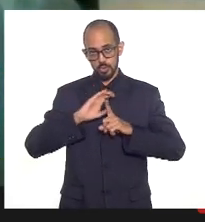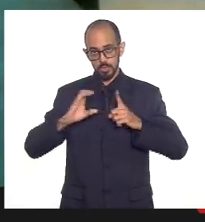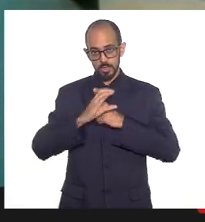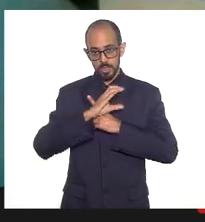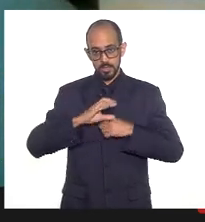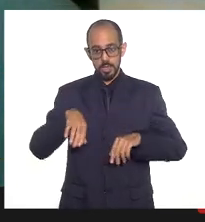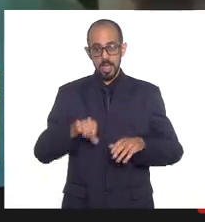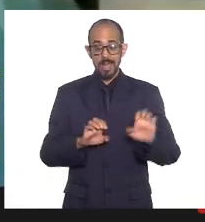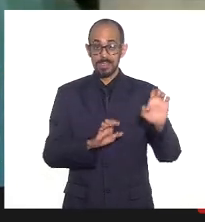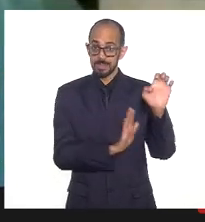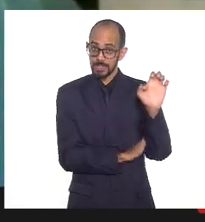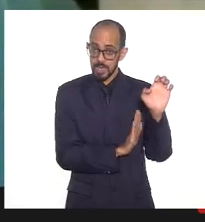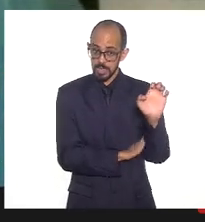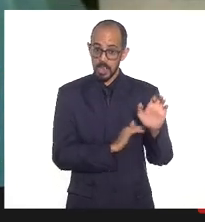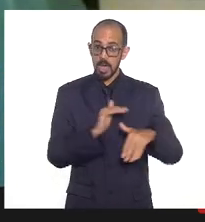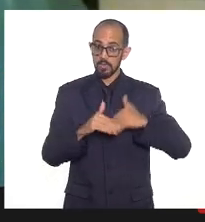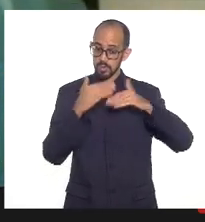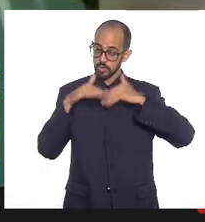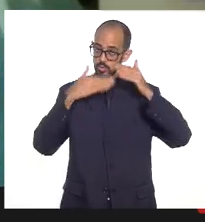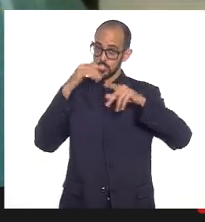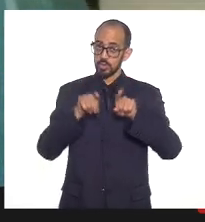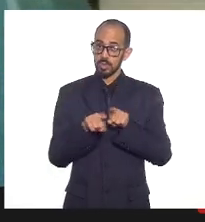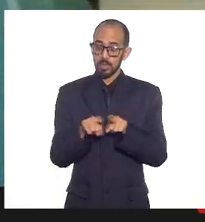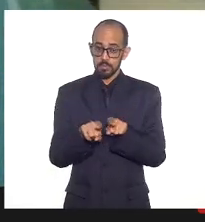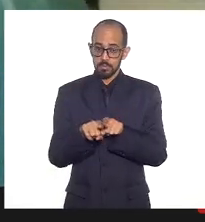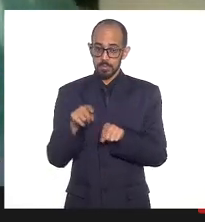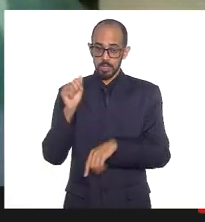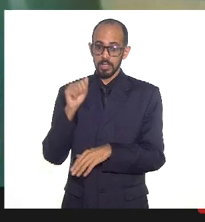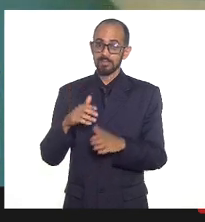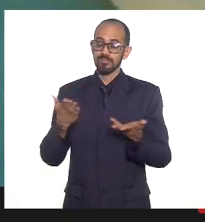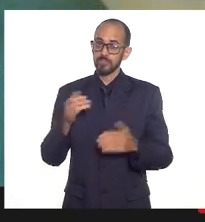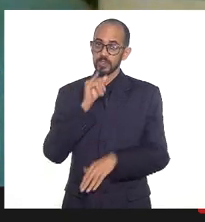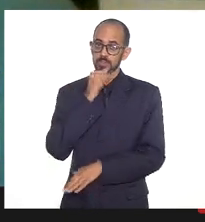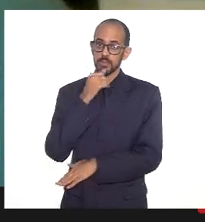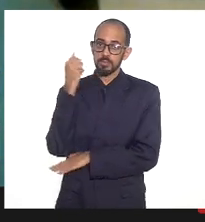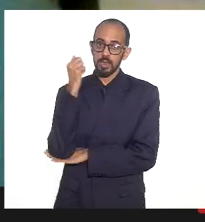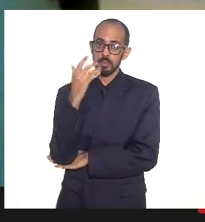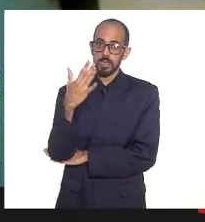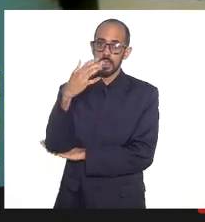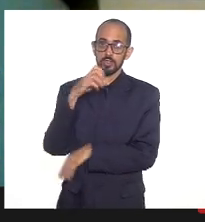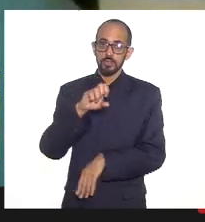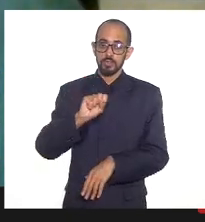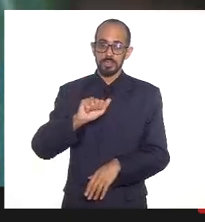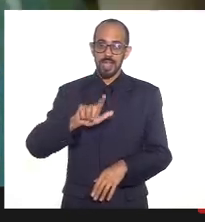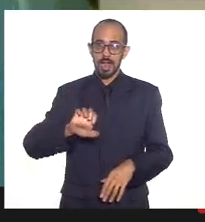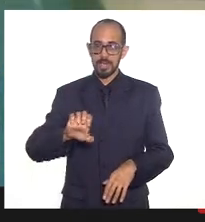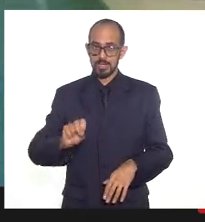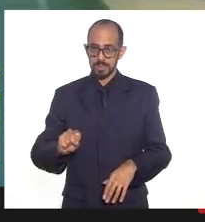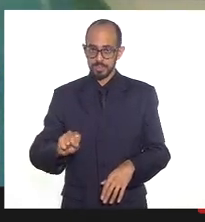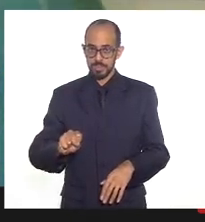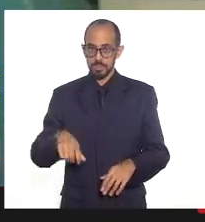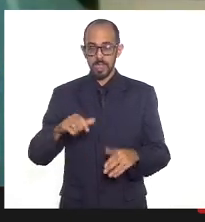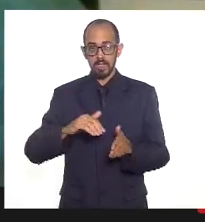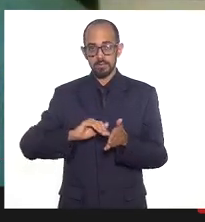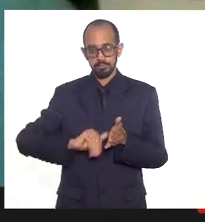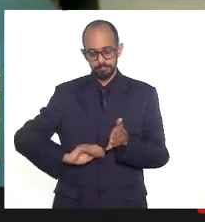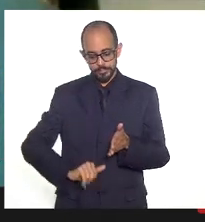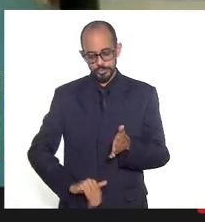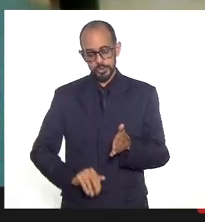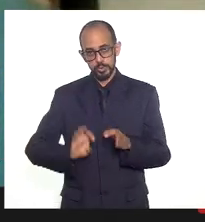esquerda avançou muito, inclusive no meio ambiente. Está esse desgraçado do Salles desmontando o que a gente fez. Mas na questão de rádio